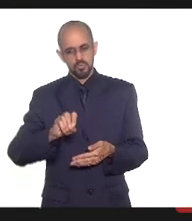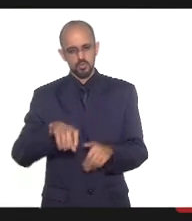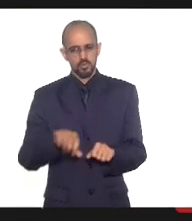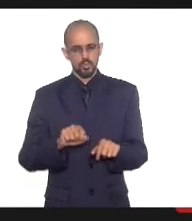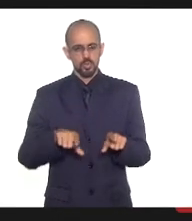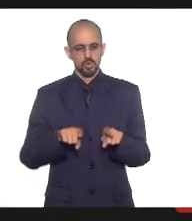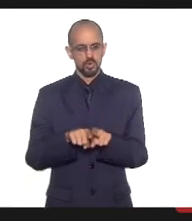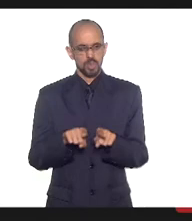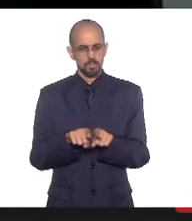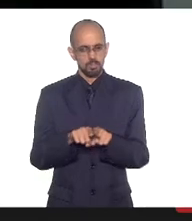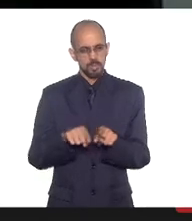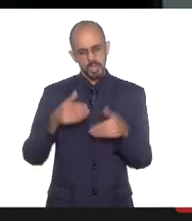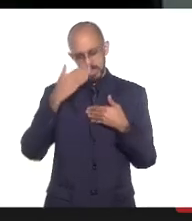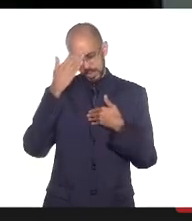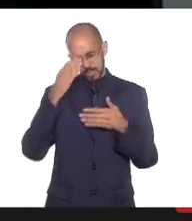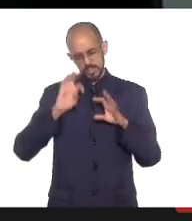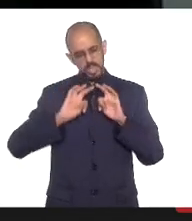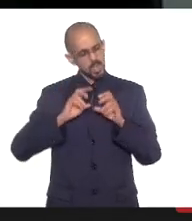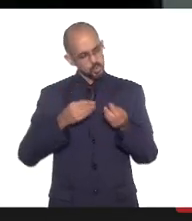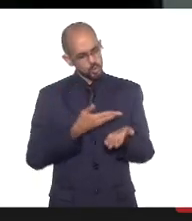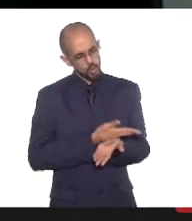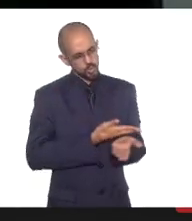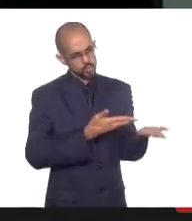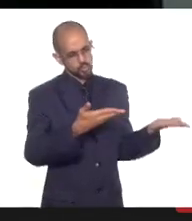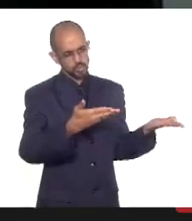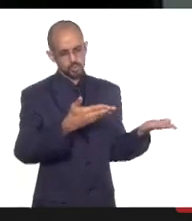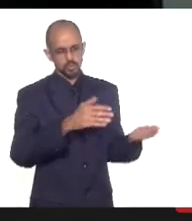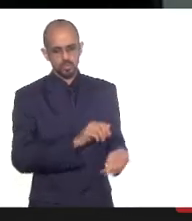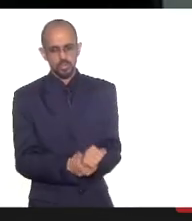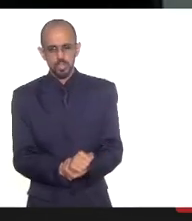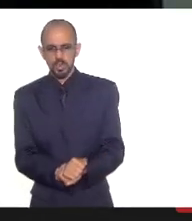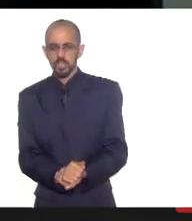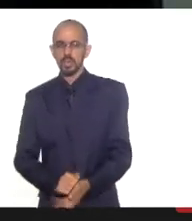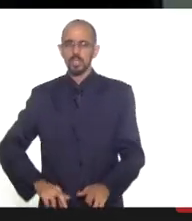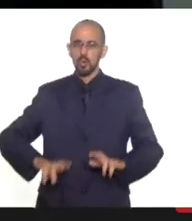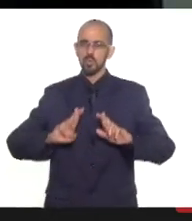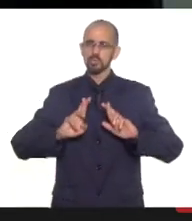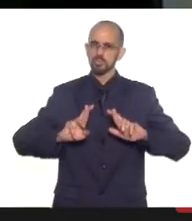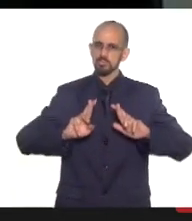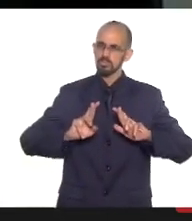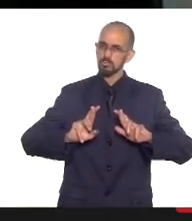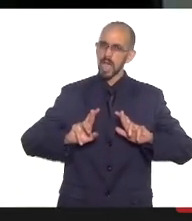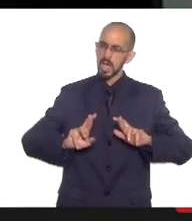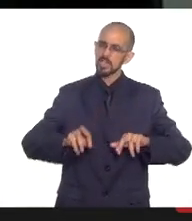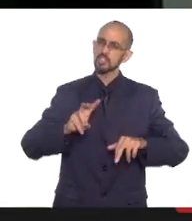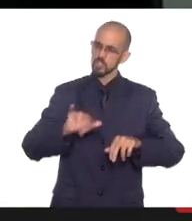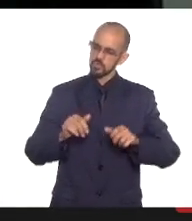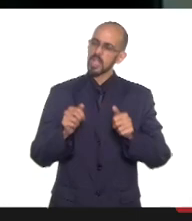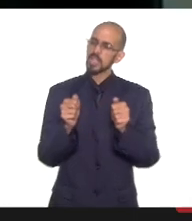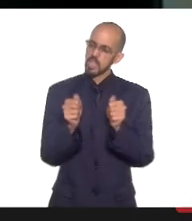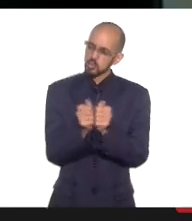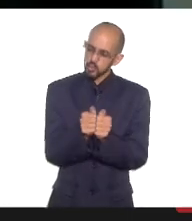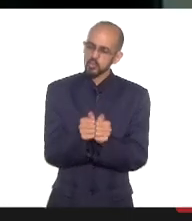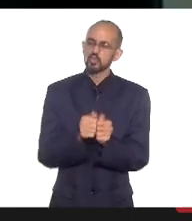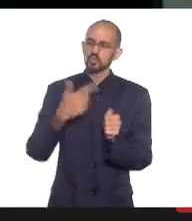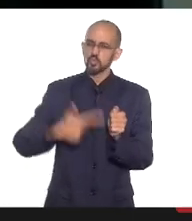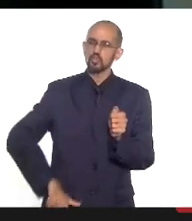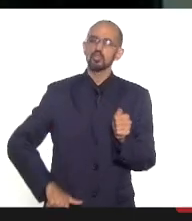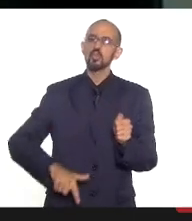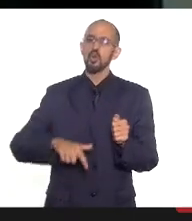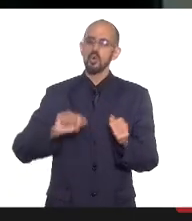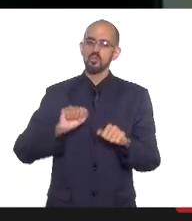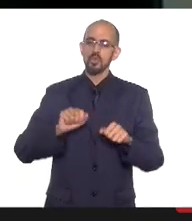agradecer a presença de todos e dizer que o certo vamos estar juntos e E mais uma vez